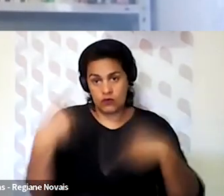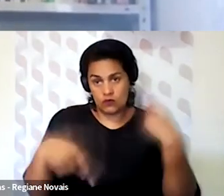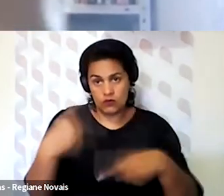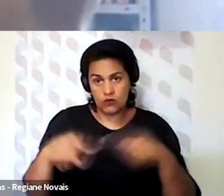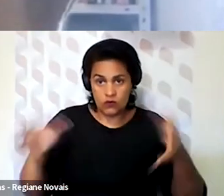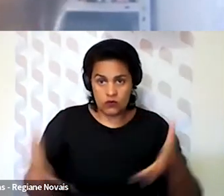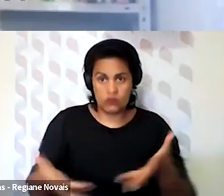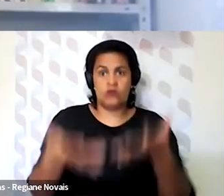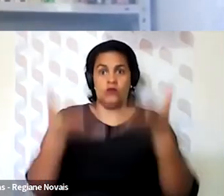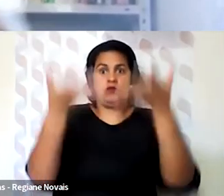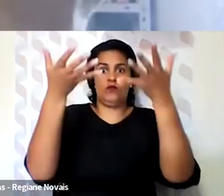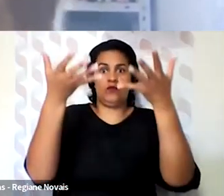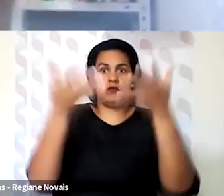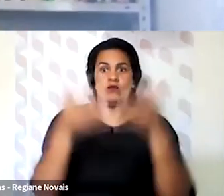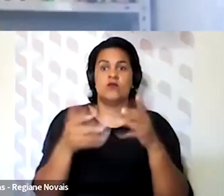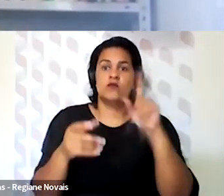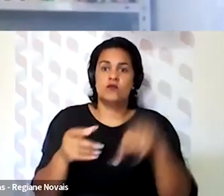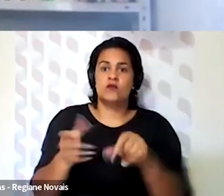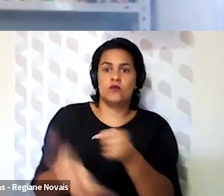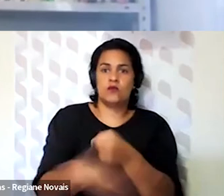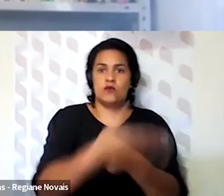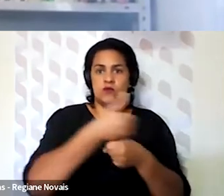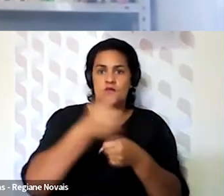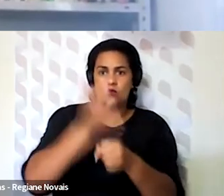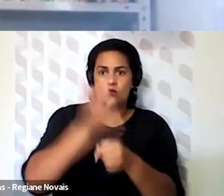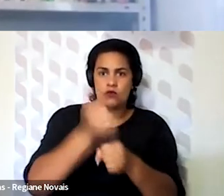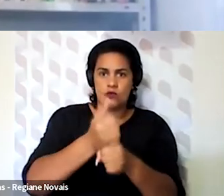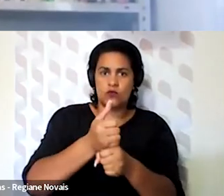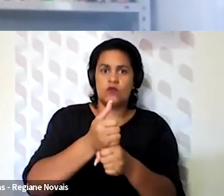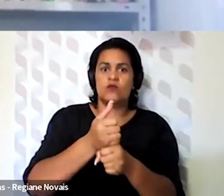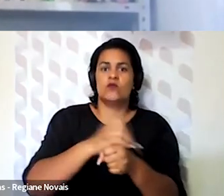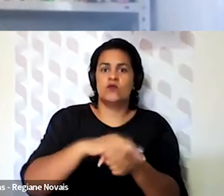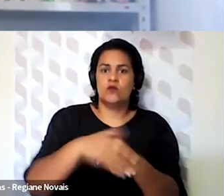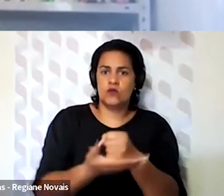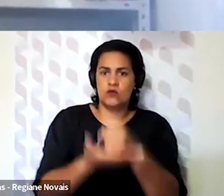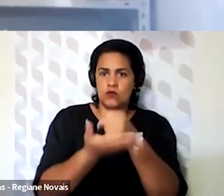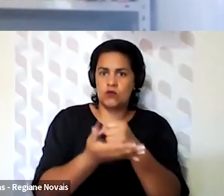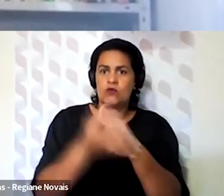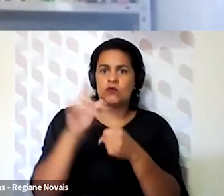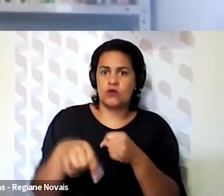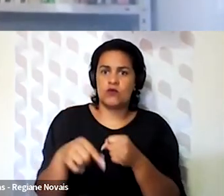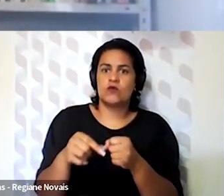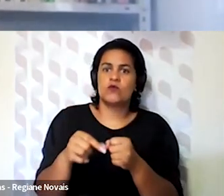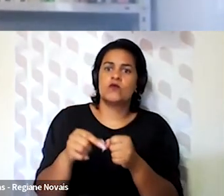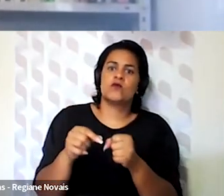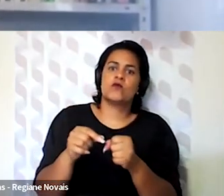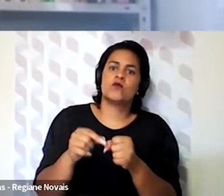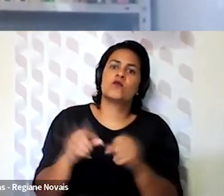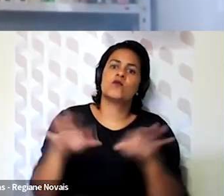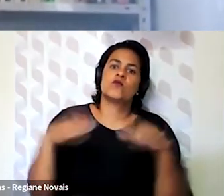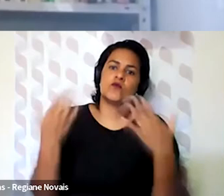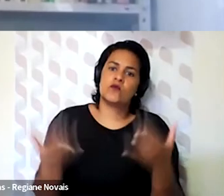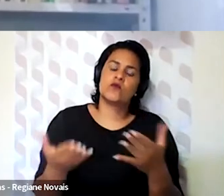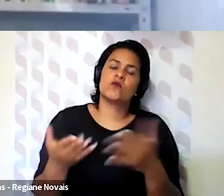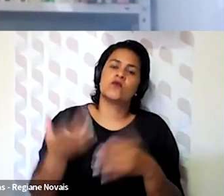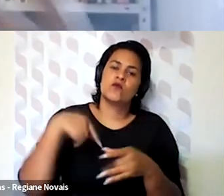do fascismo histórico, do nazismo e outras formas de autocracia e autoritarismo. Então, a gente